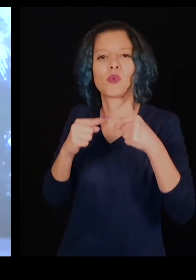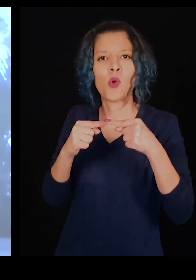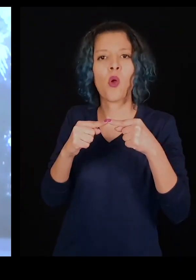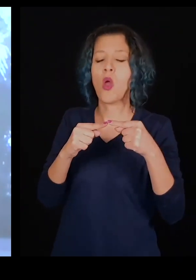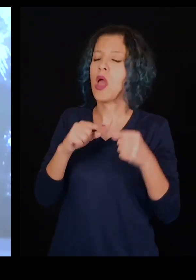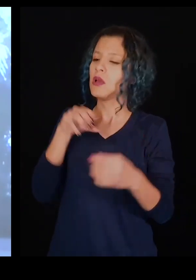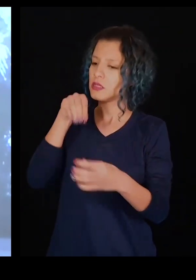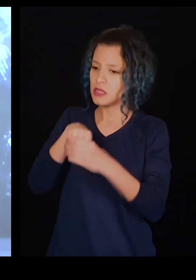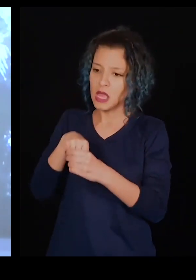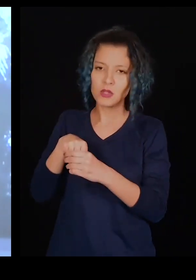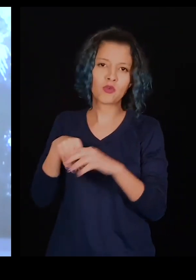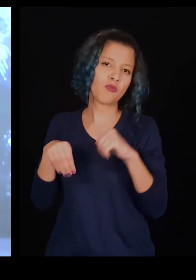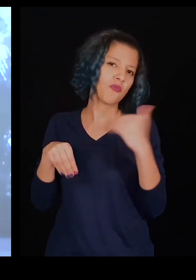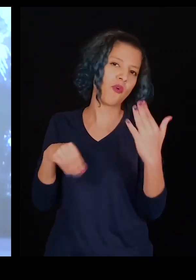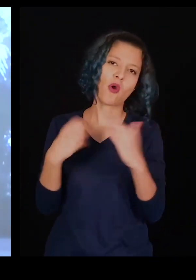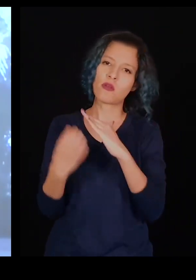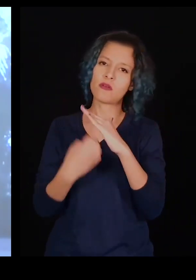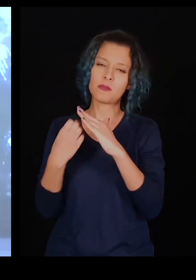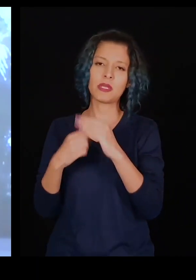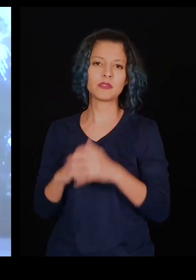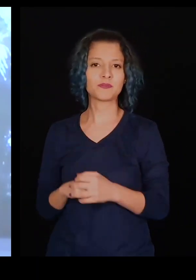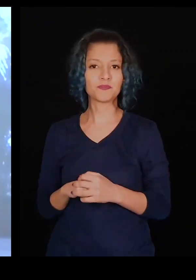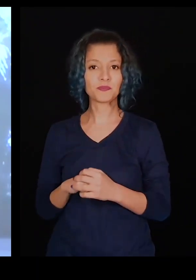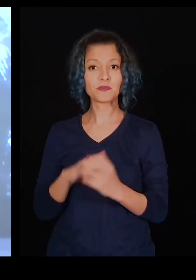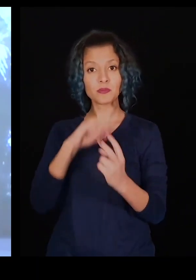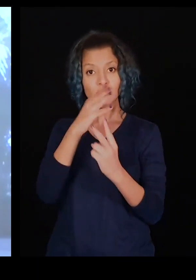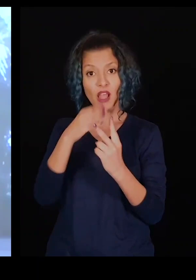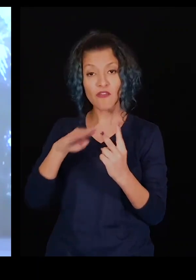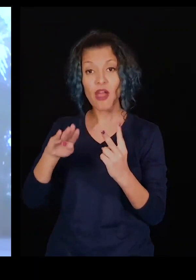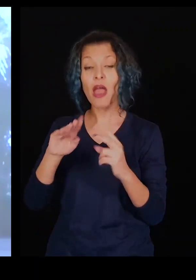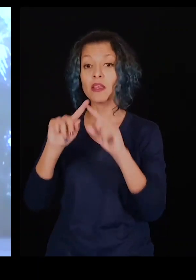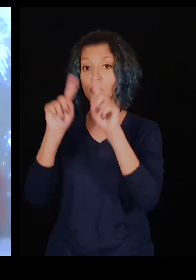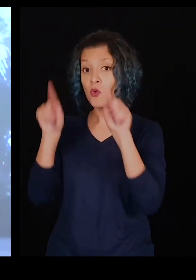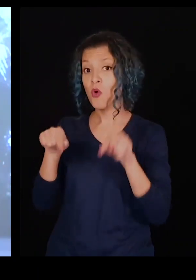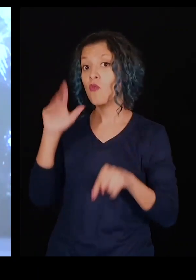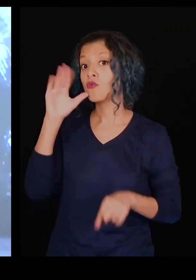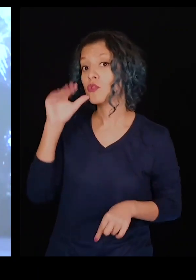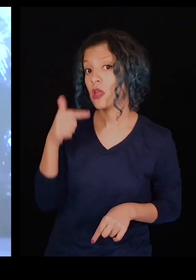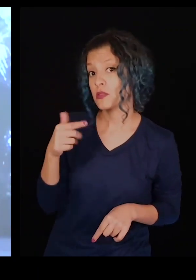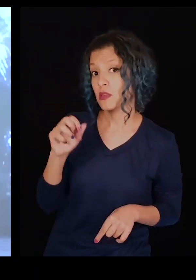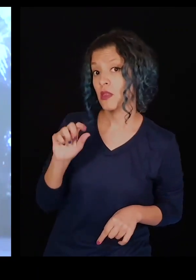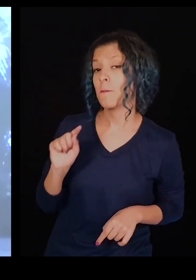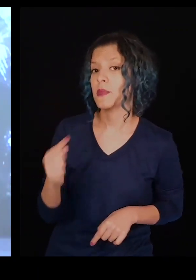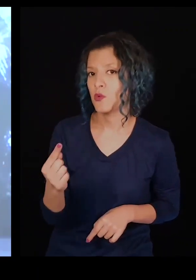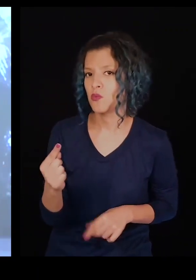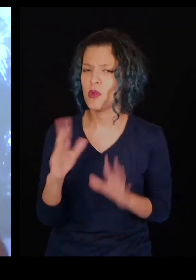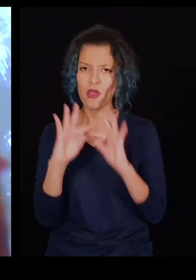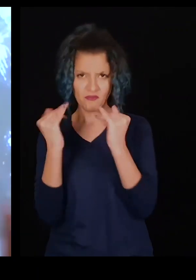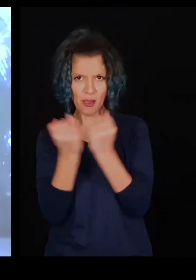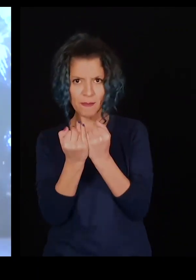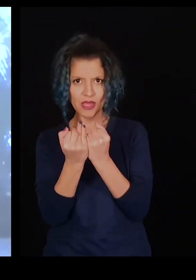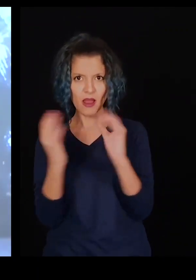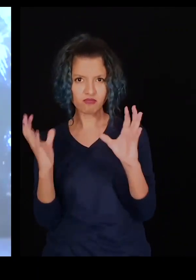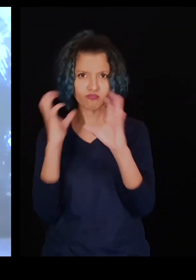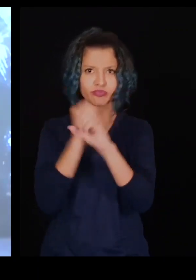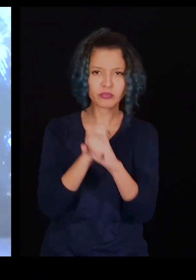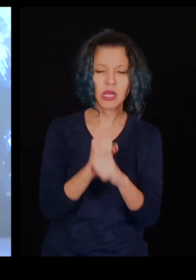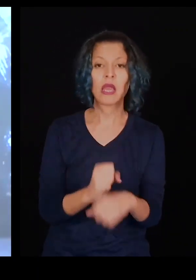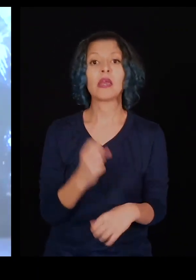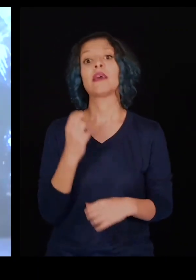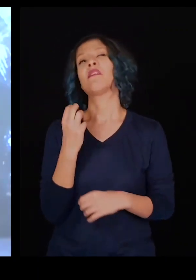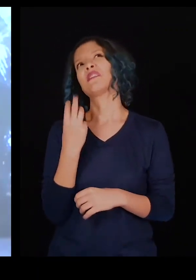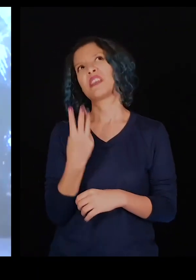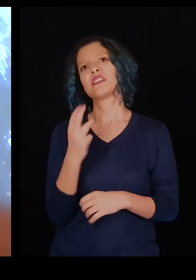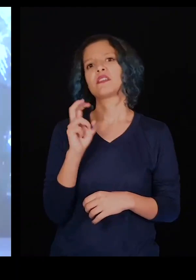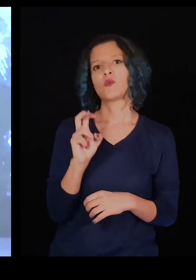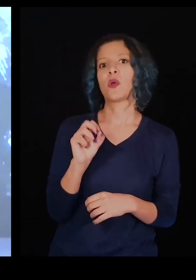fora da empresa. Lembrando que a Vale são 70 mil colaboradores, se contarmos aí com seus familiares, a gente chega talvez no universo